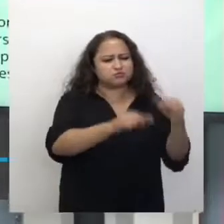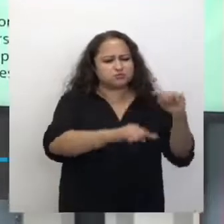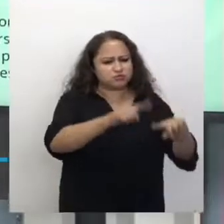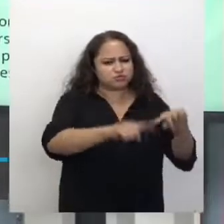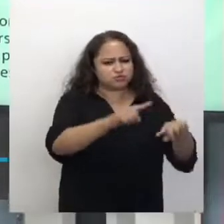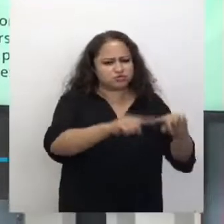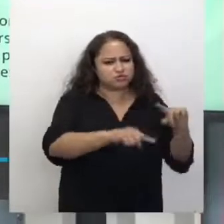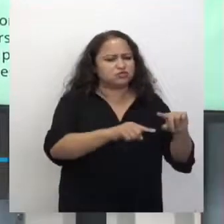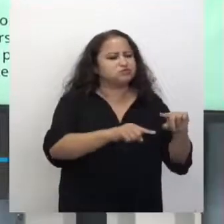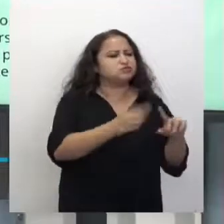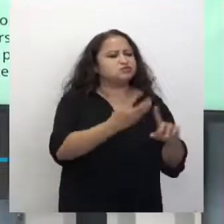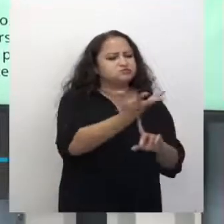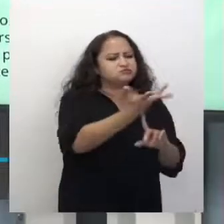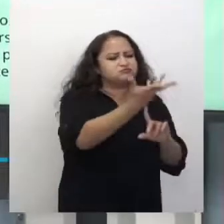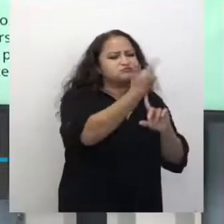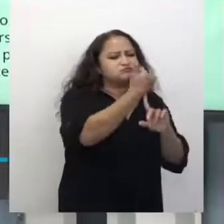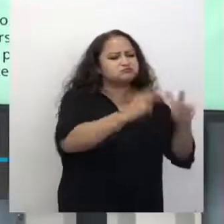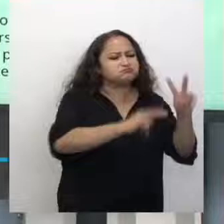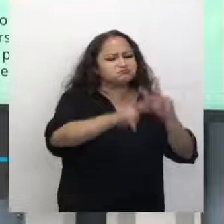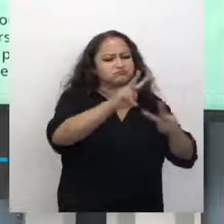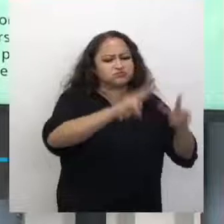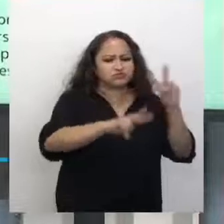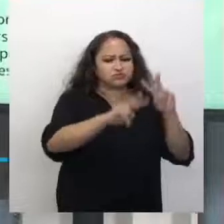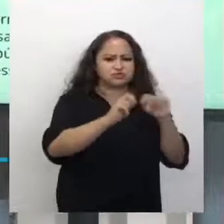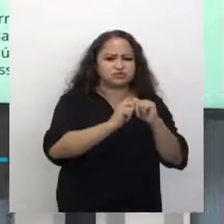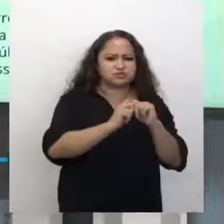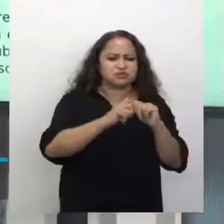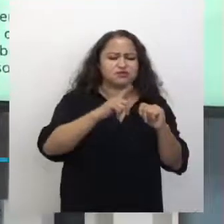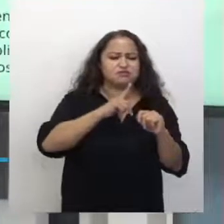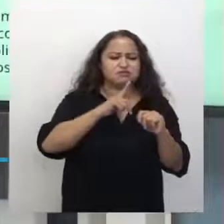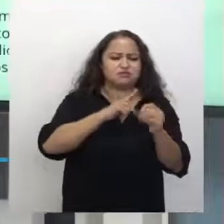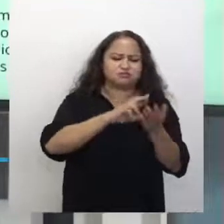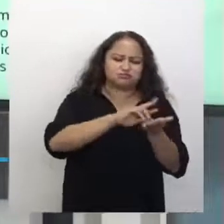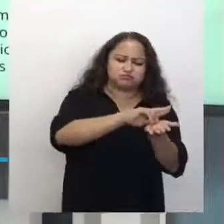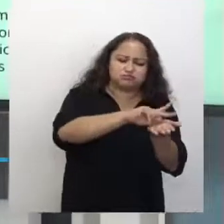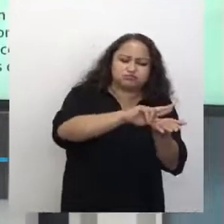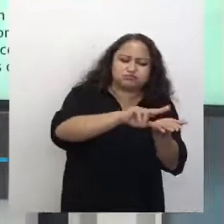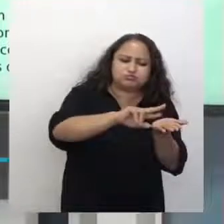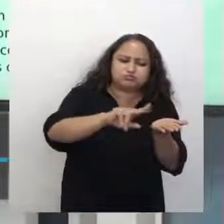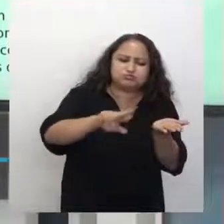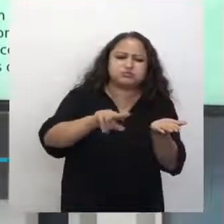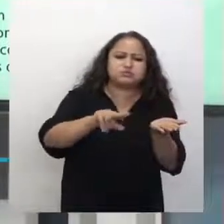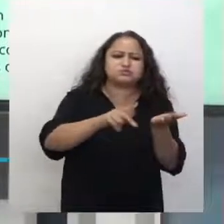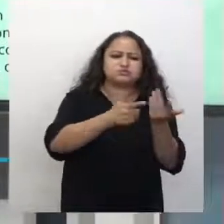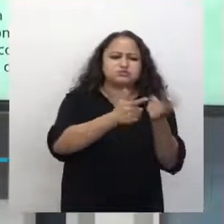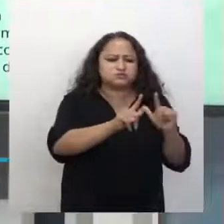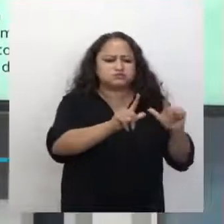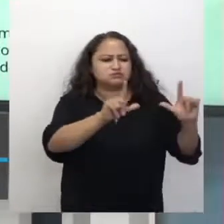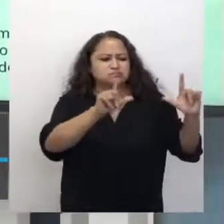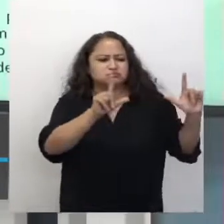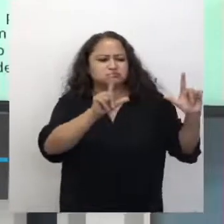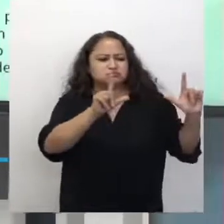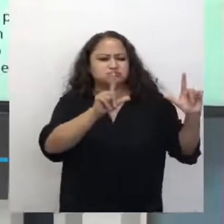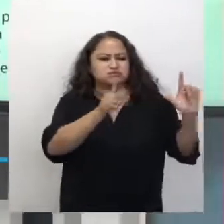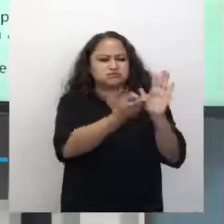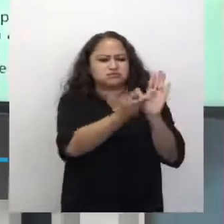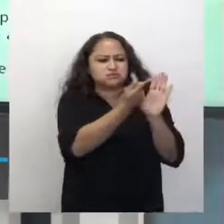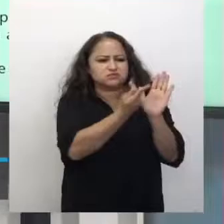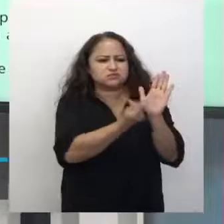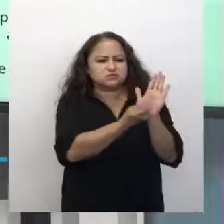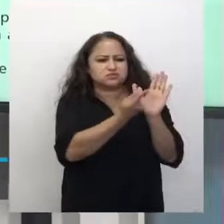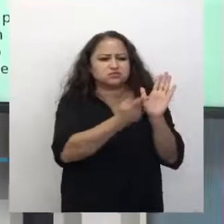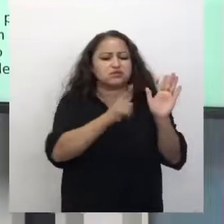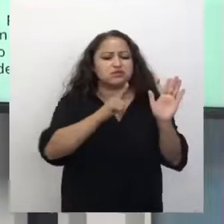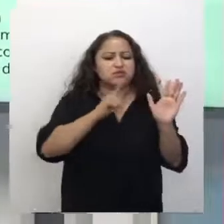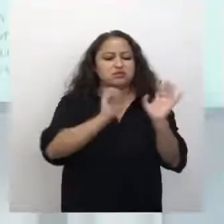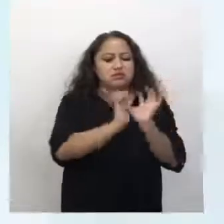Então, a gente sabe que tem muitas formas aí de exposição de obras artísticas, né? E a gente tem muitas exposições chamadas